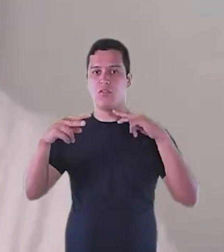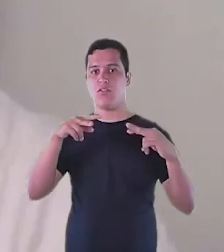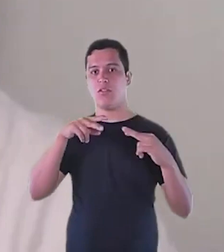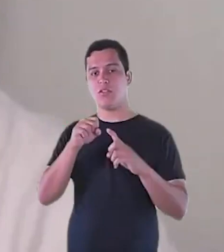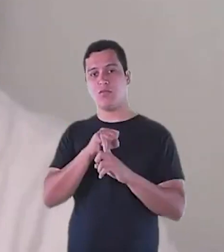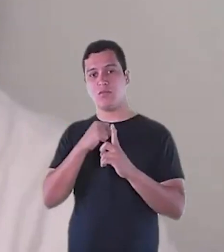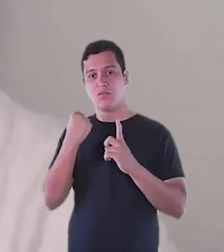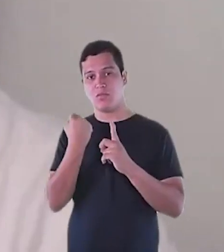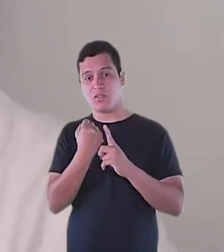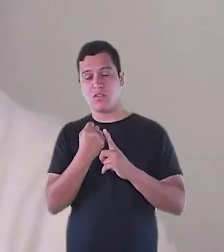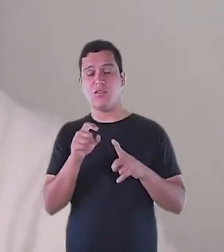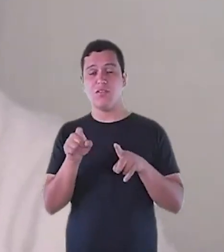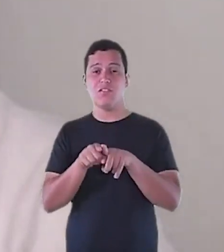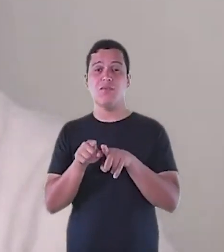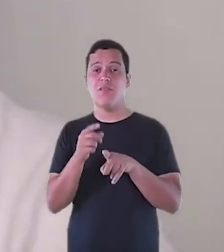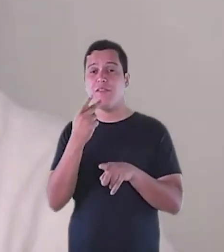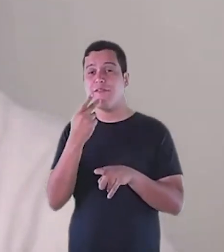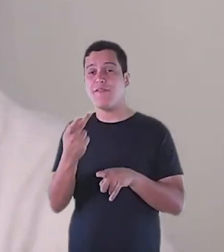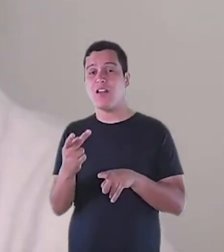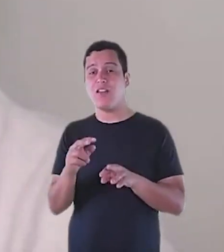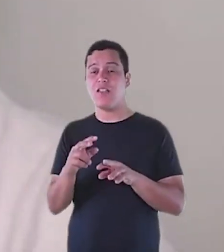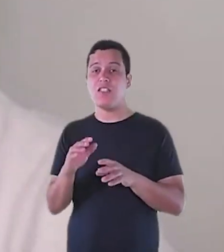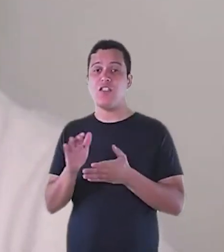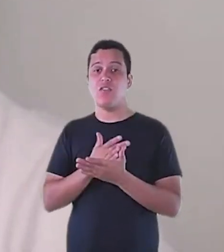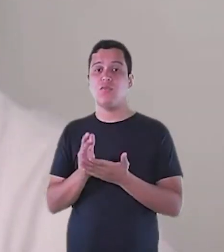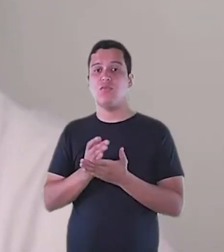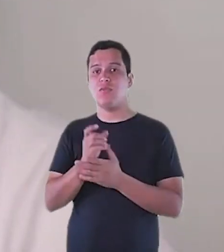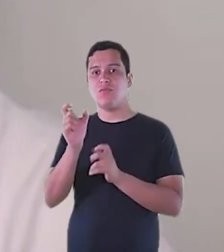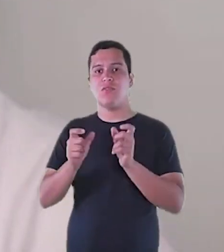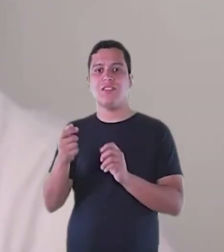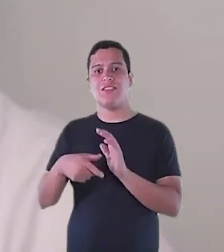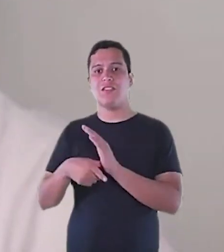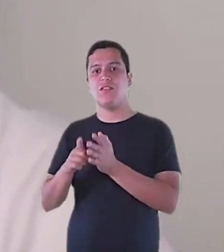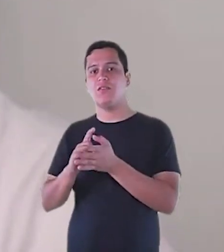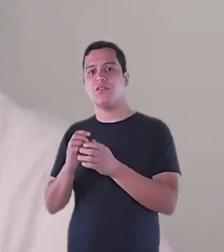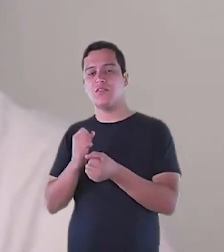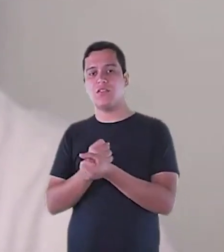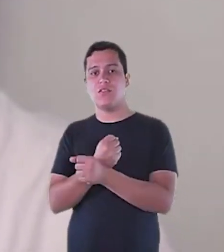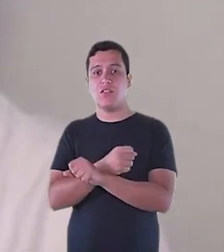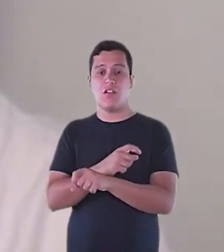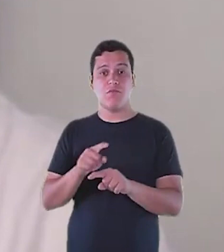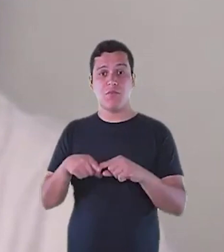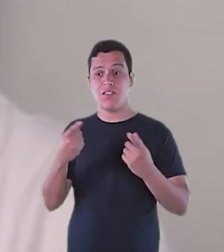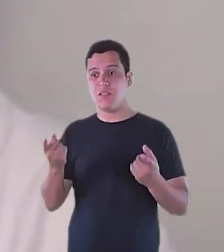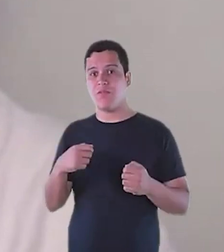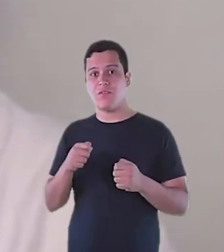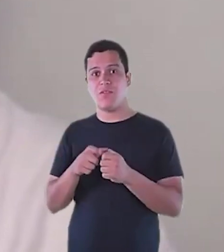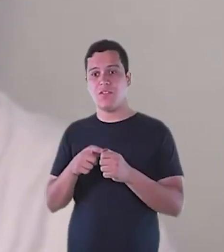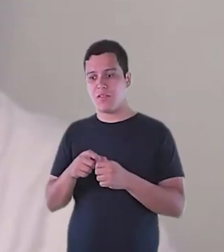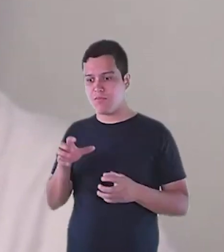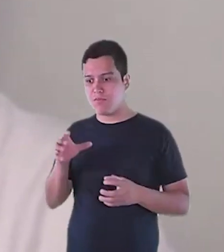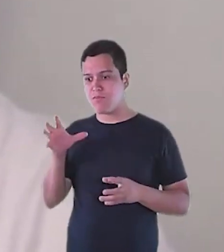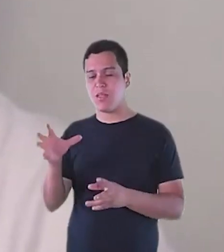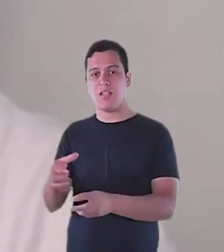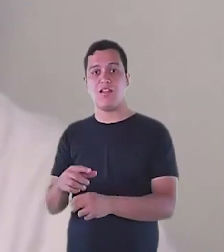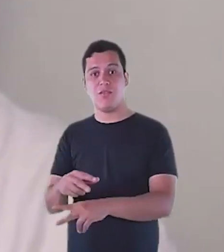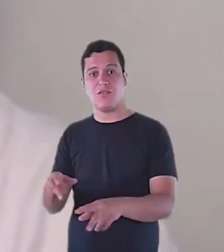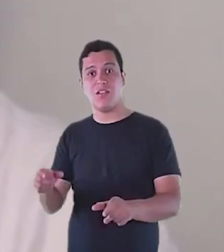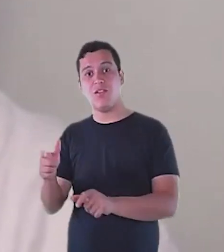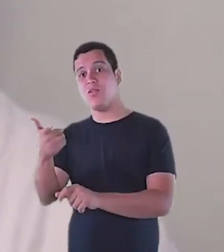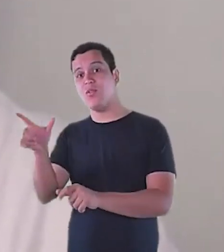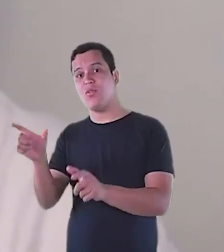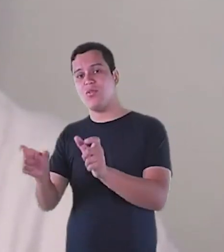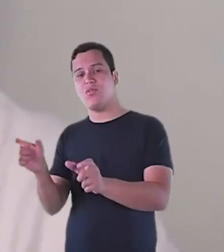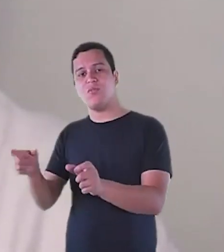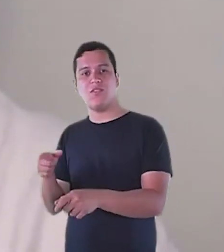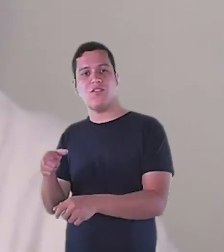sobre ex-escravos que se tornaram donos de grandes plantéis de escravos. Então, a Chica da Silva nasceu escrava.